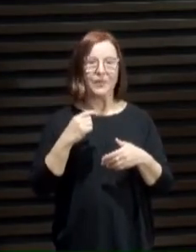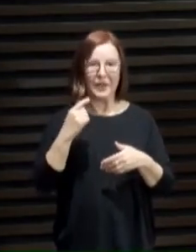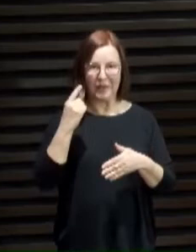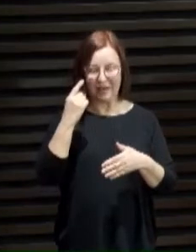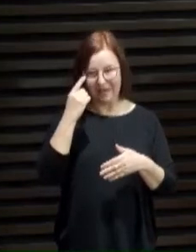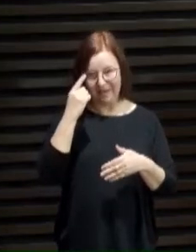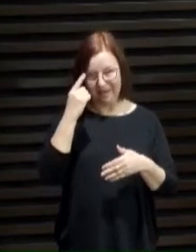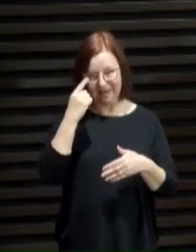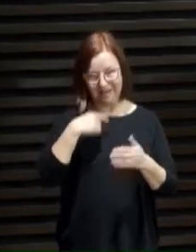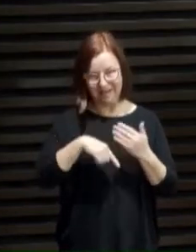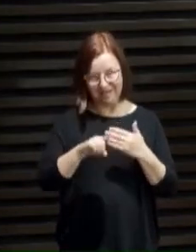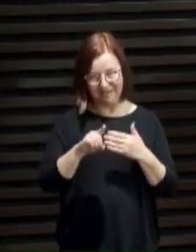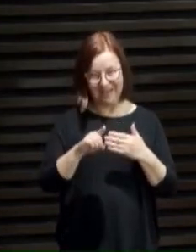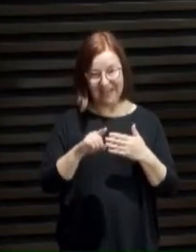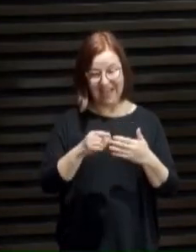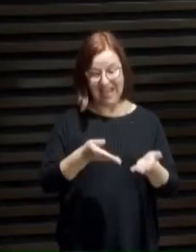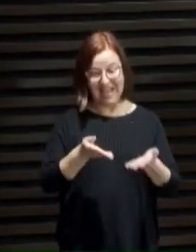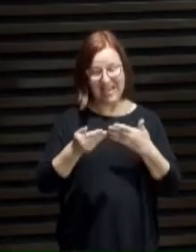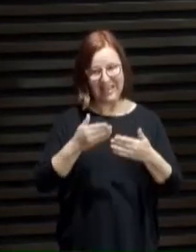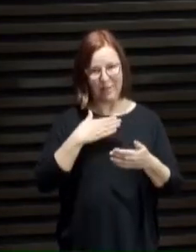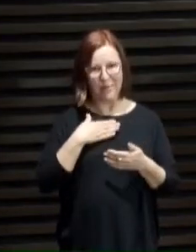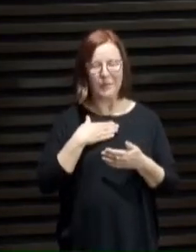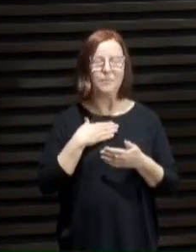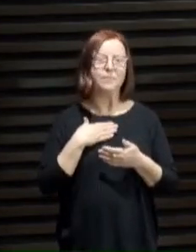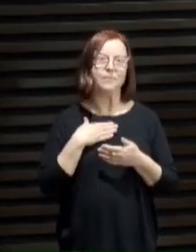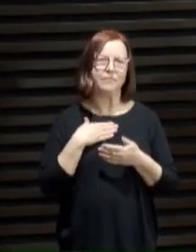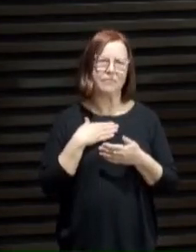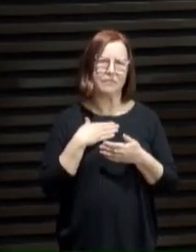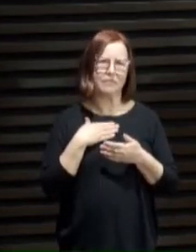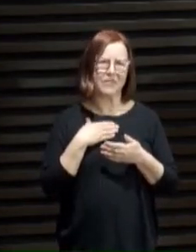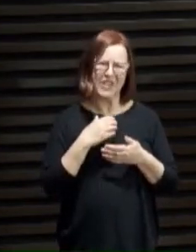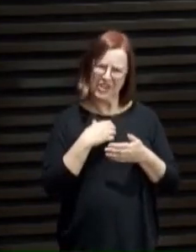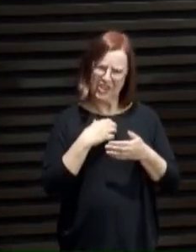Que jeito interessante de se despedir, não?